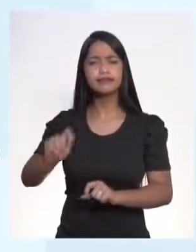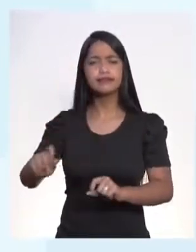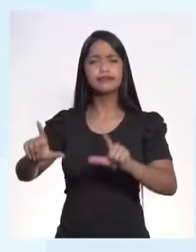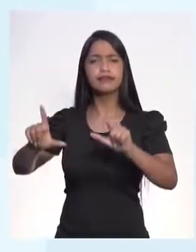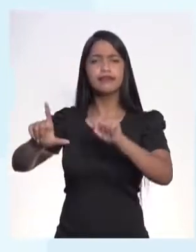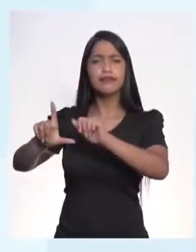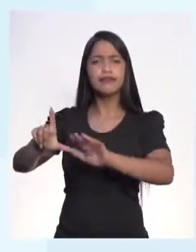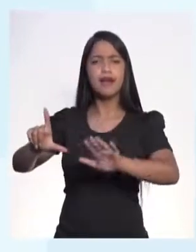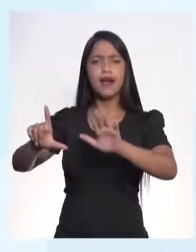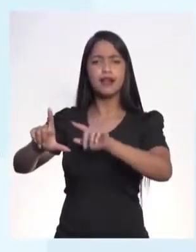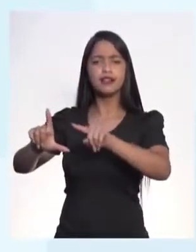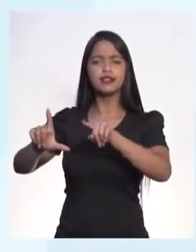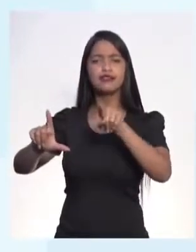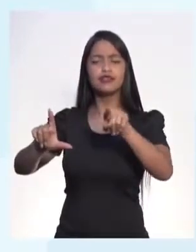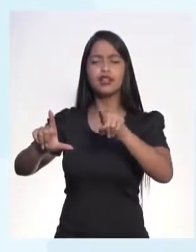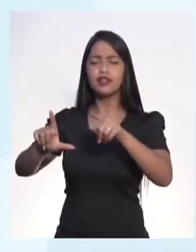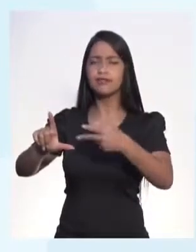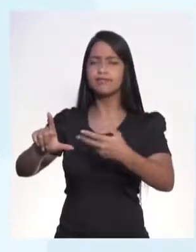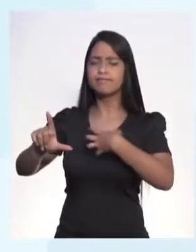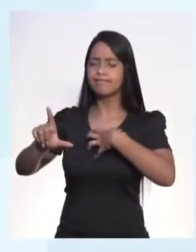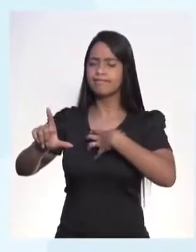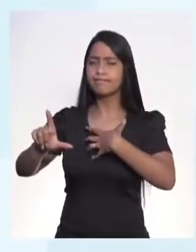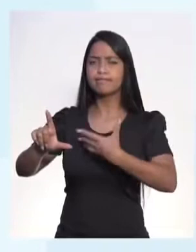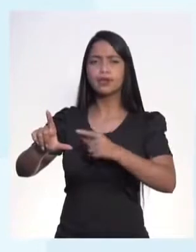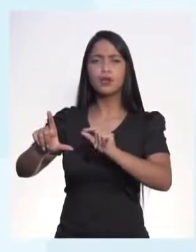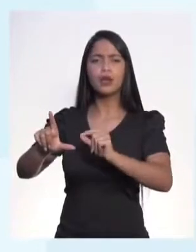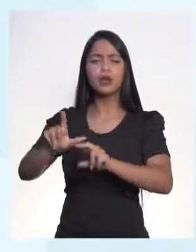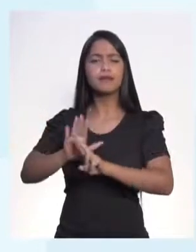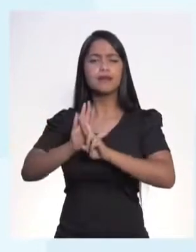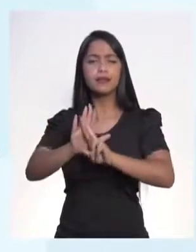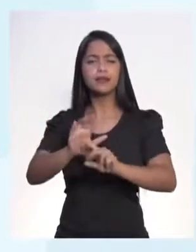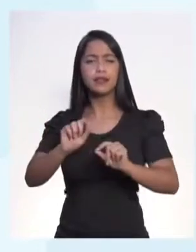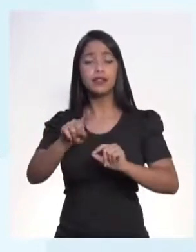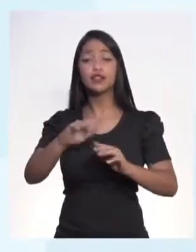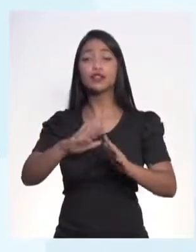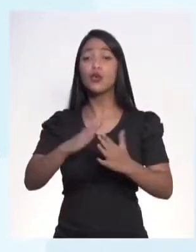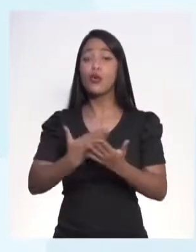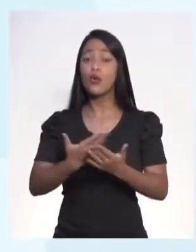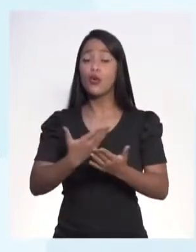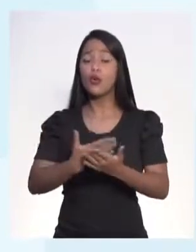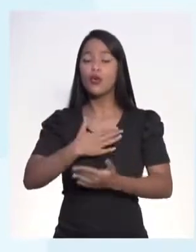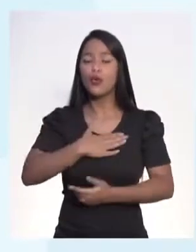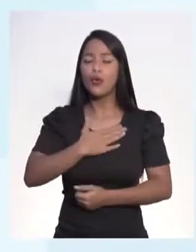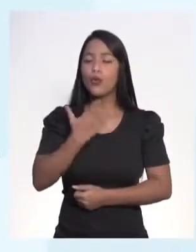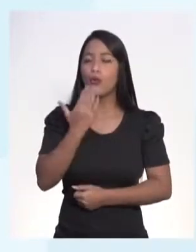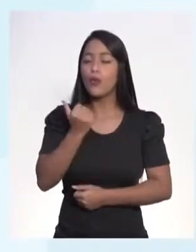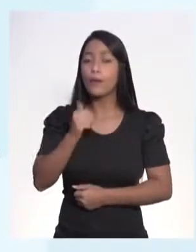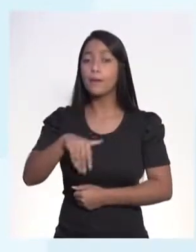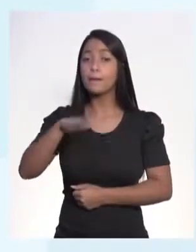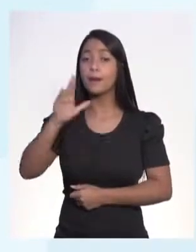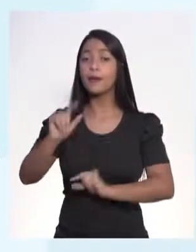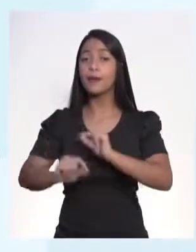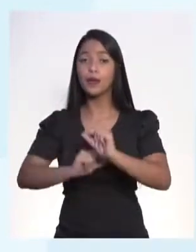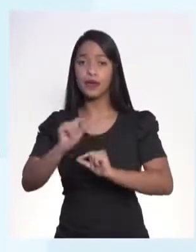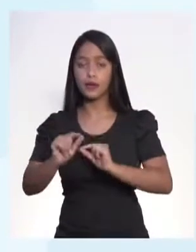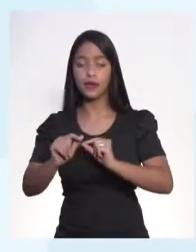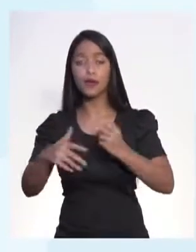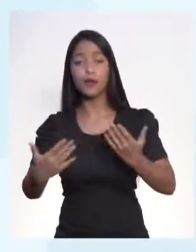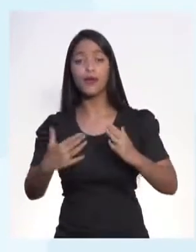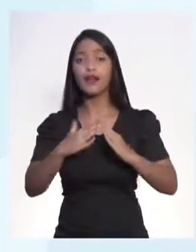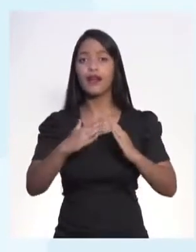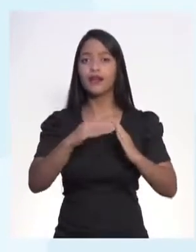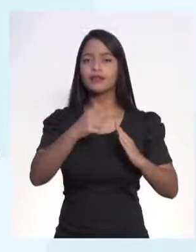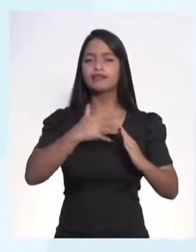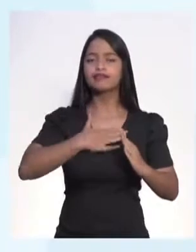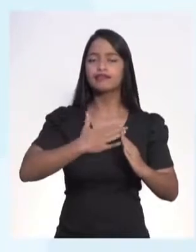imagem representa para você o que vocês mais gostam de comer na escola ou em casa galera que está aqui come o quê que vocês